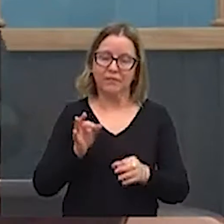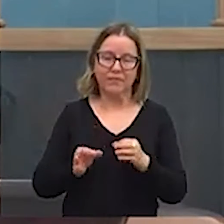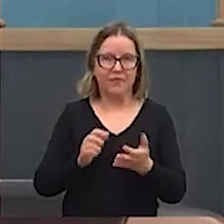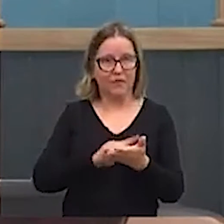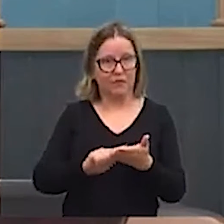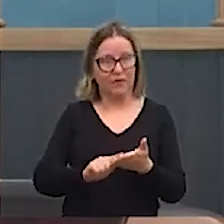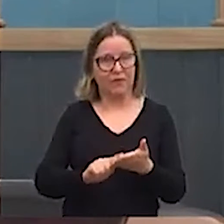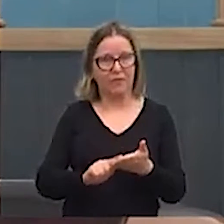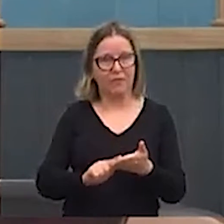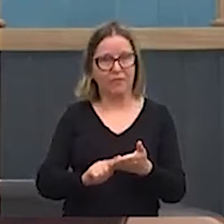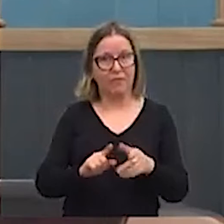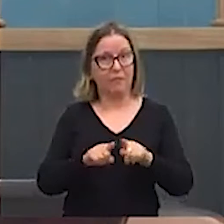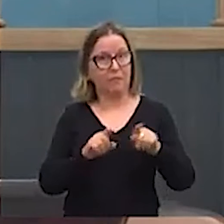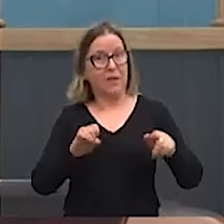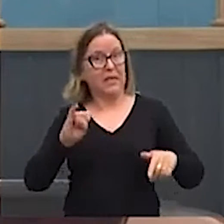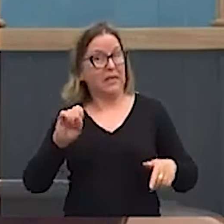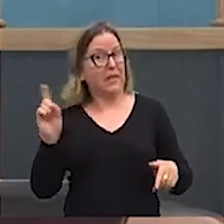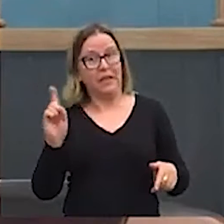Agora, se ele não creu,